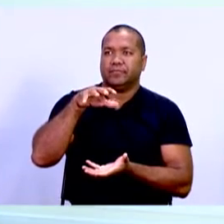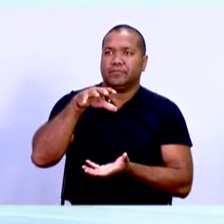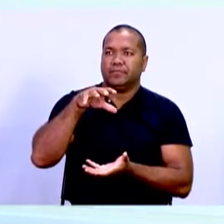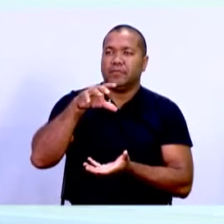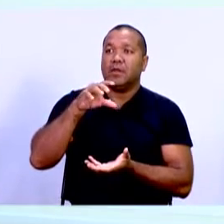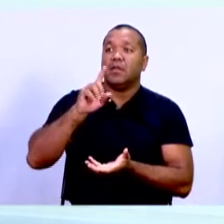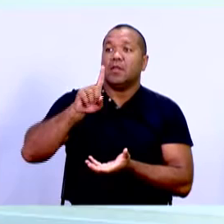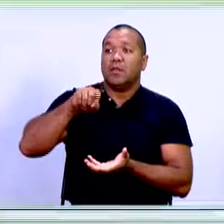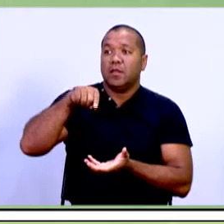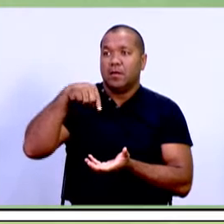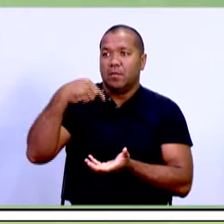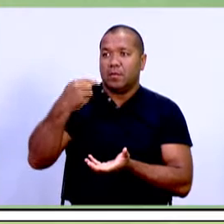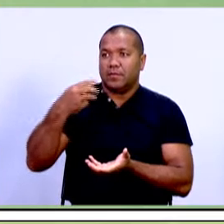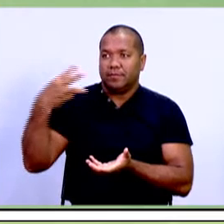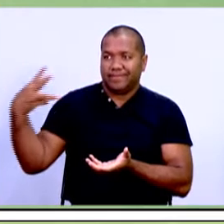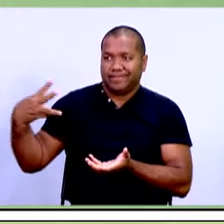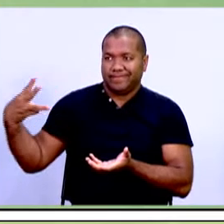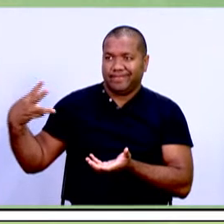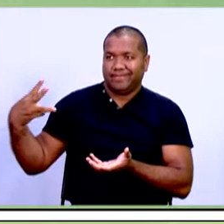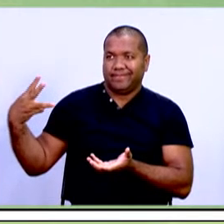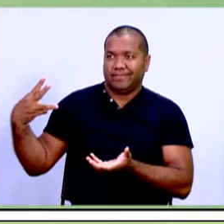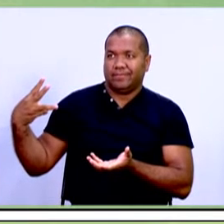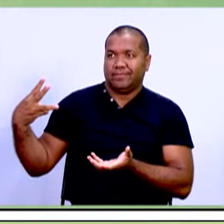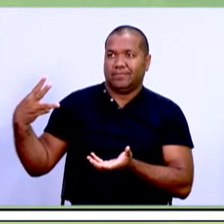Em seguida vem a fase 3,